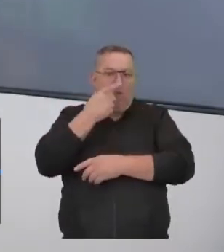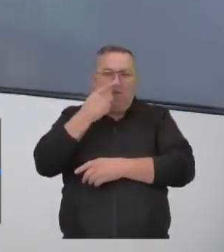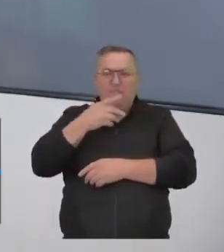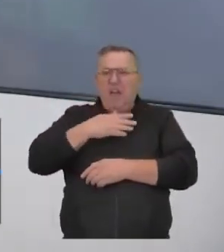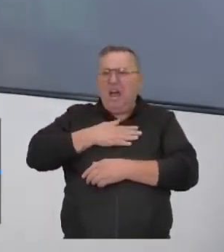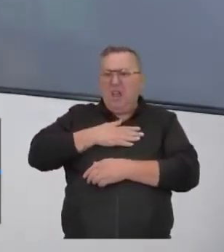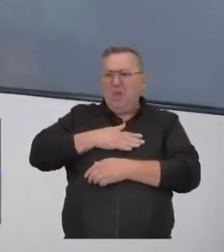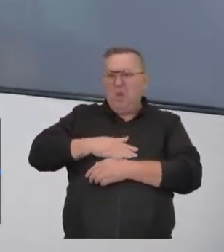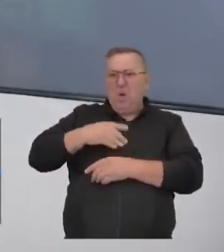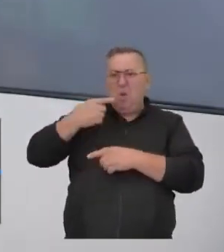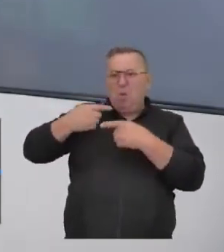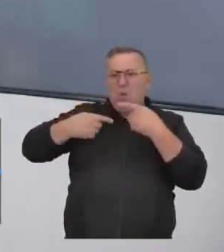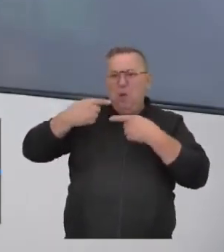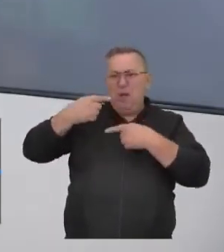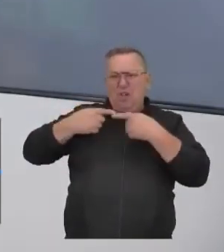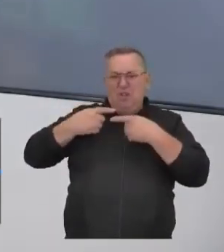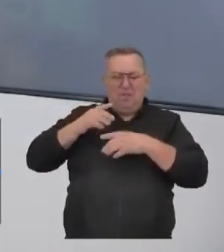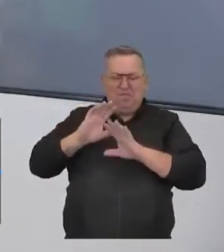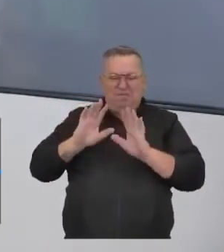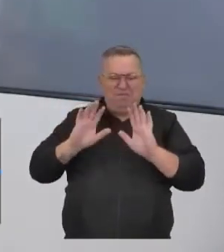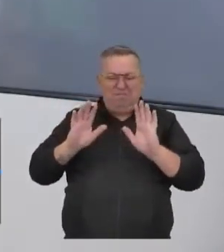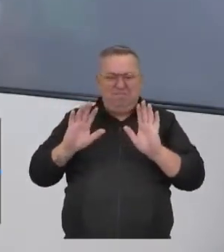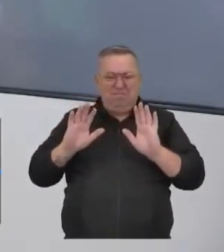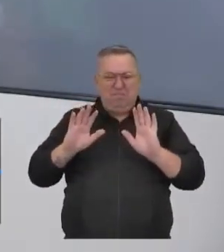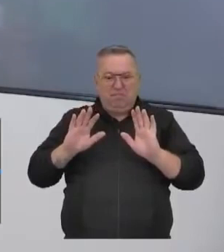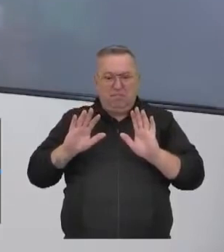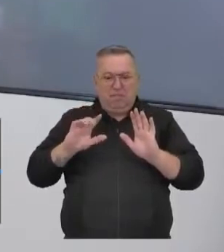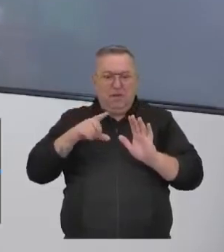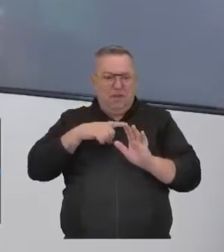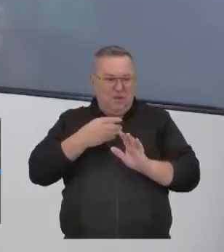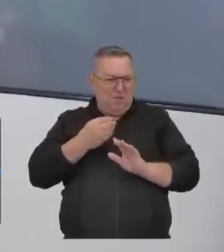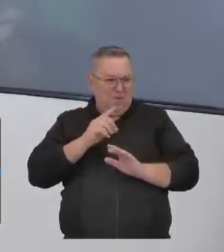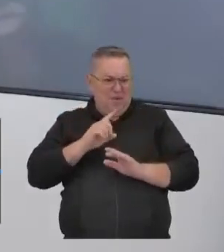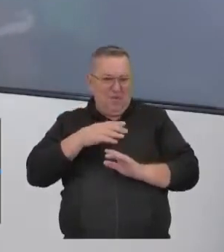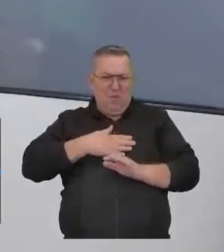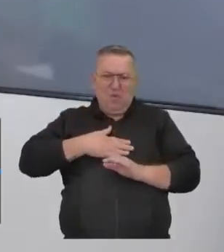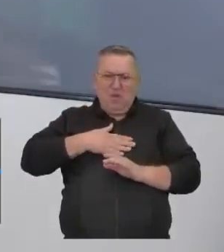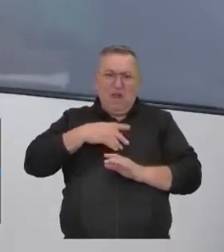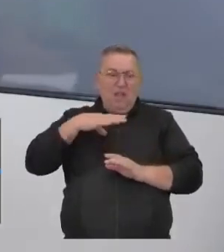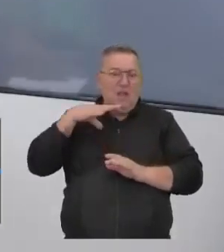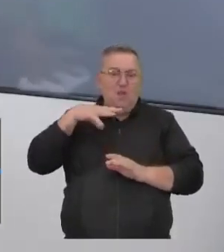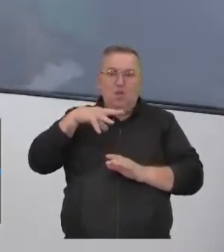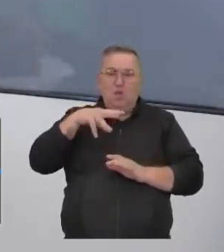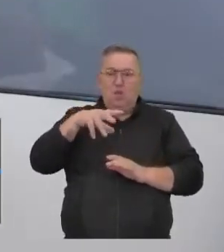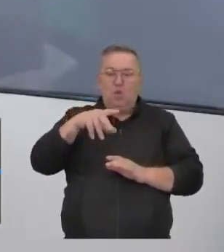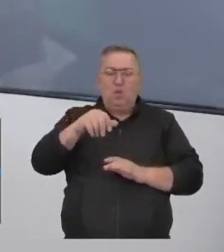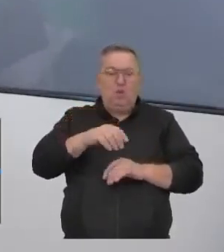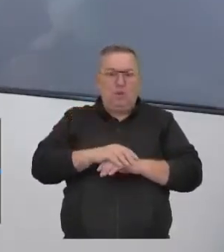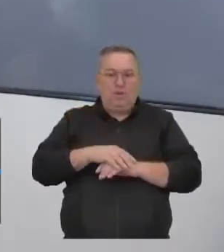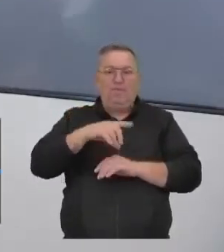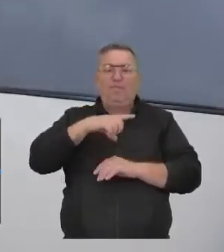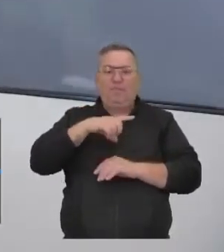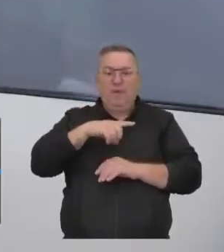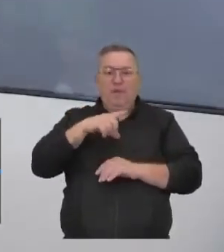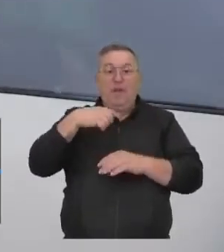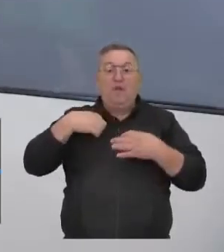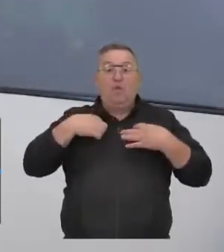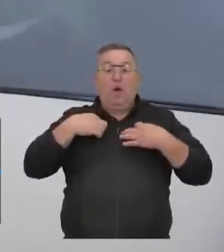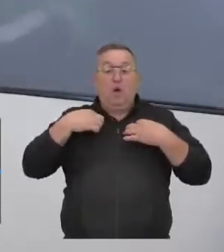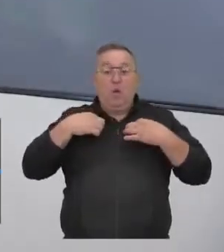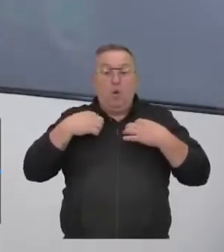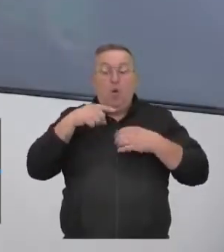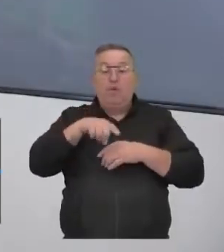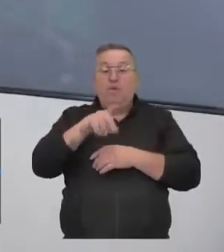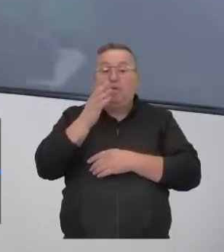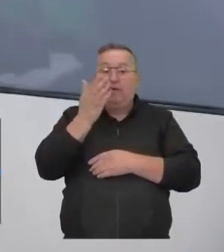gosto de política. Tem como não gostar de política? Política está em tudo. Política está na sua roupa, no que